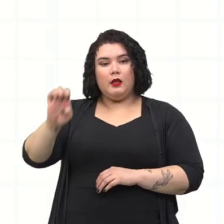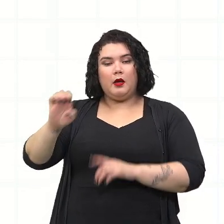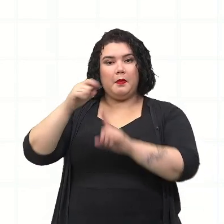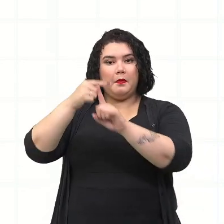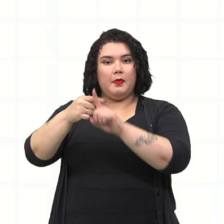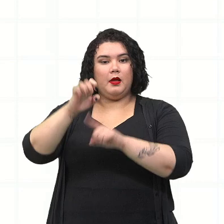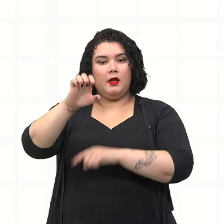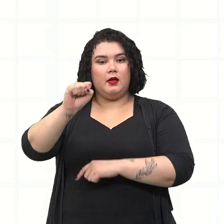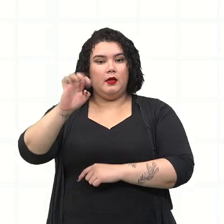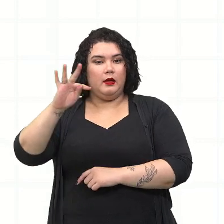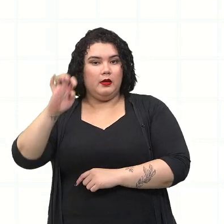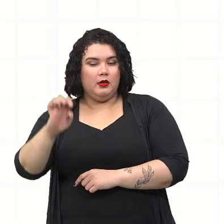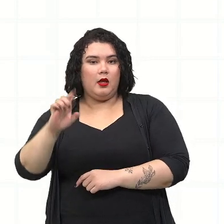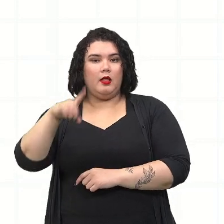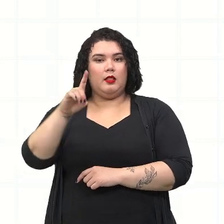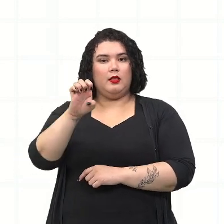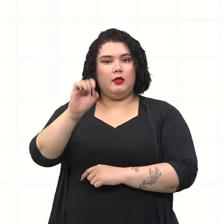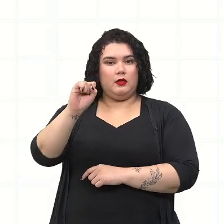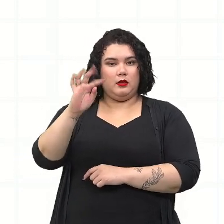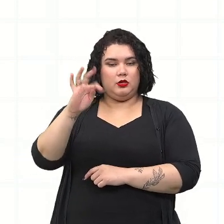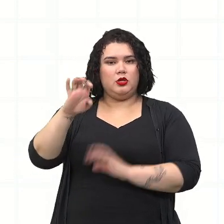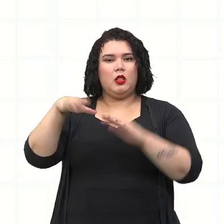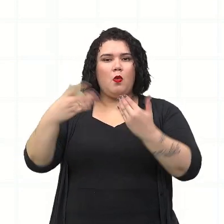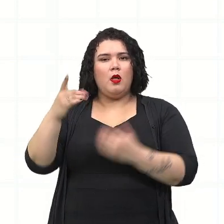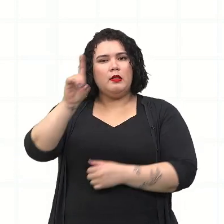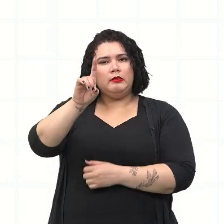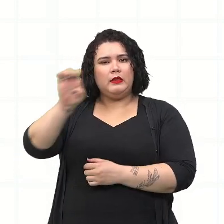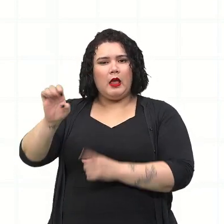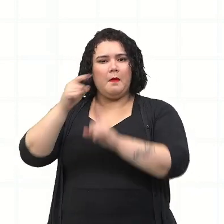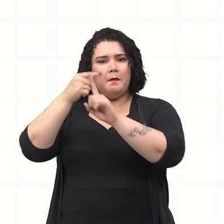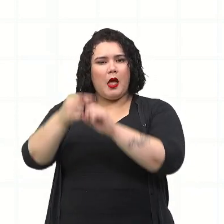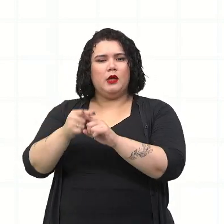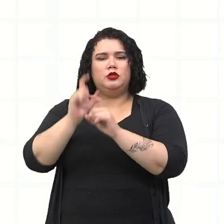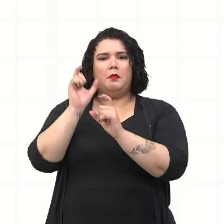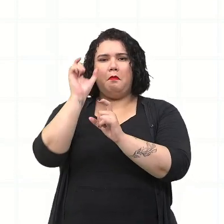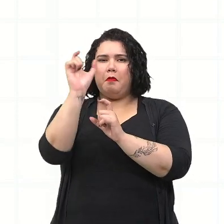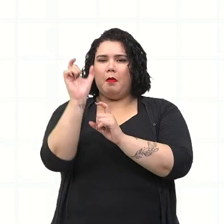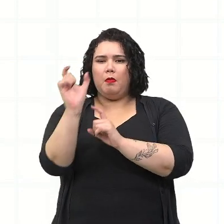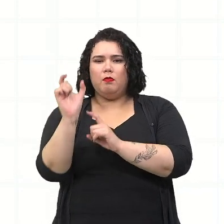de mais isto, disto, de mais esse, desse, de mais isso, disso.